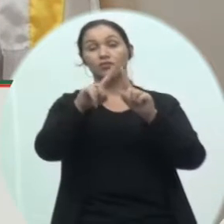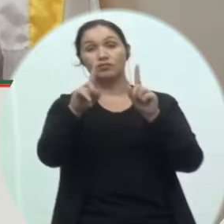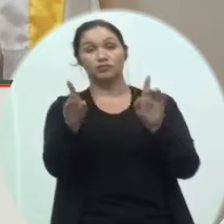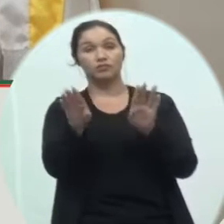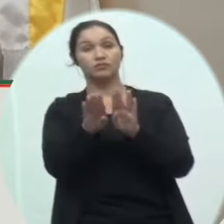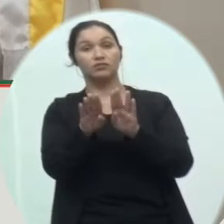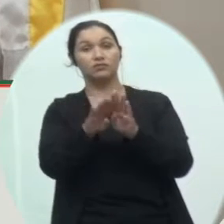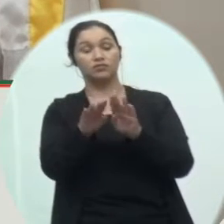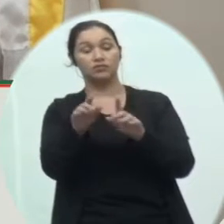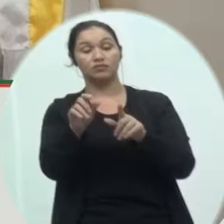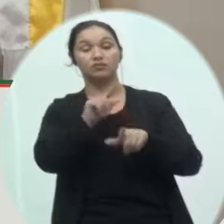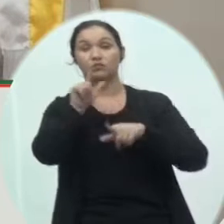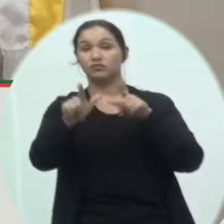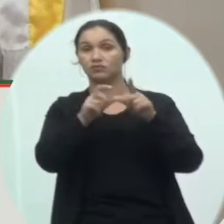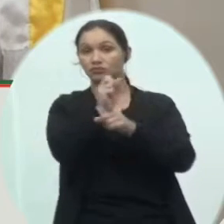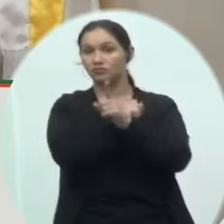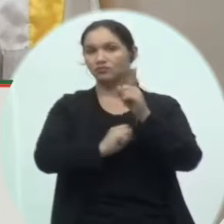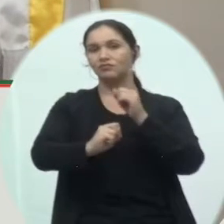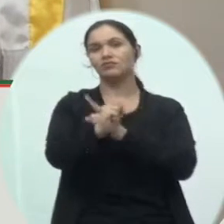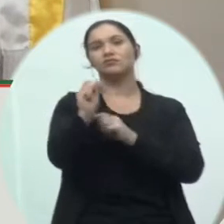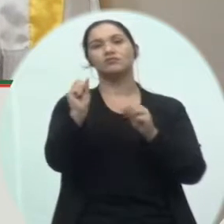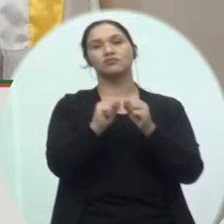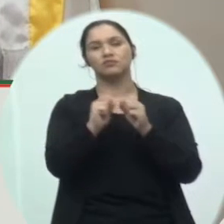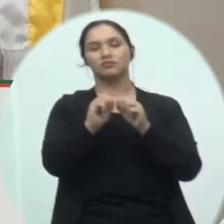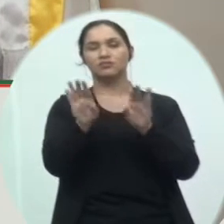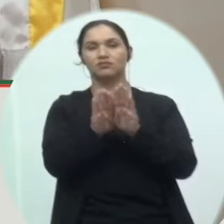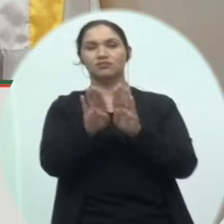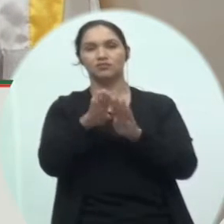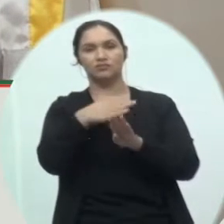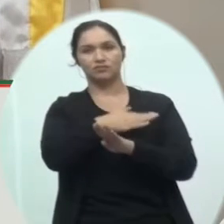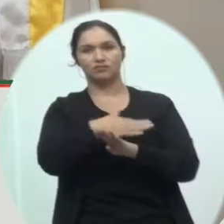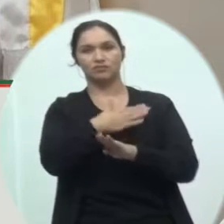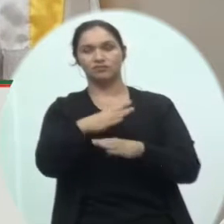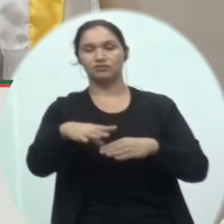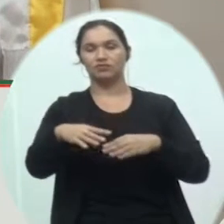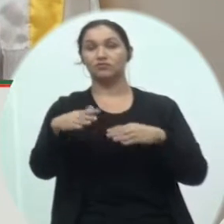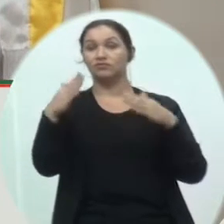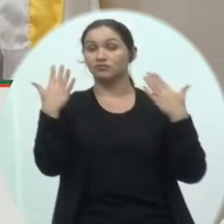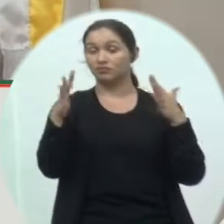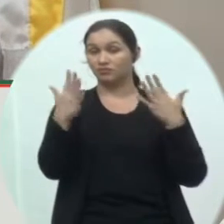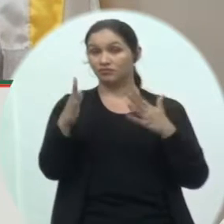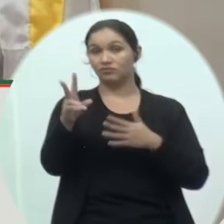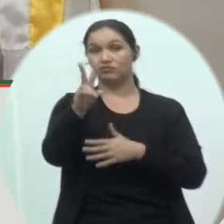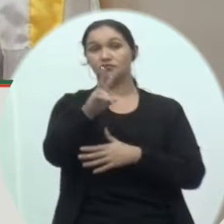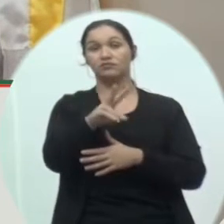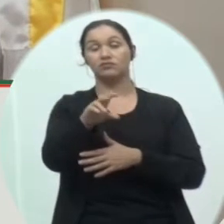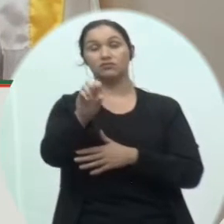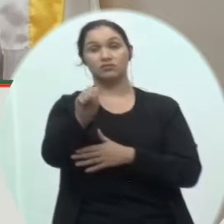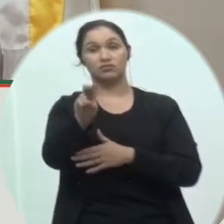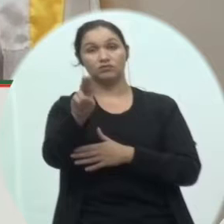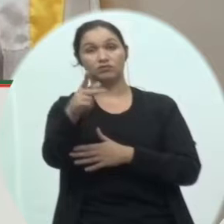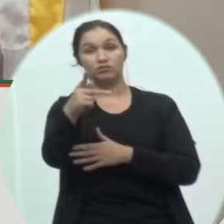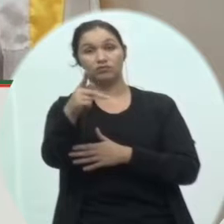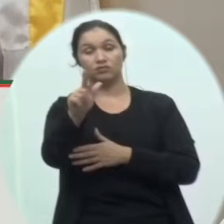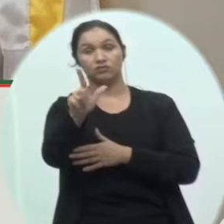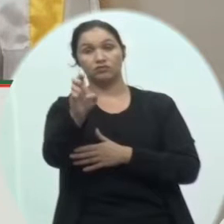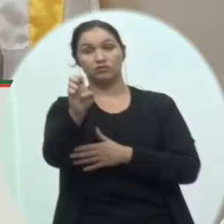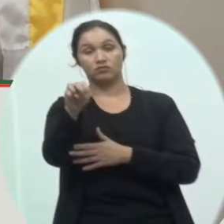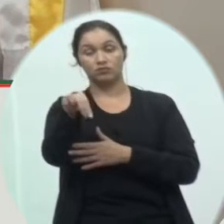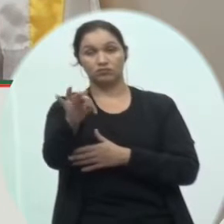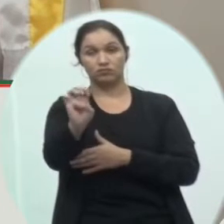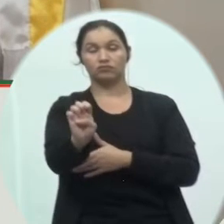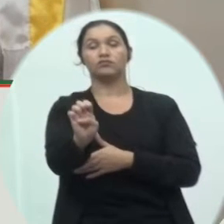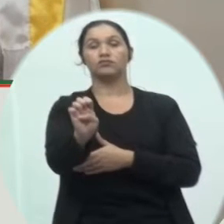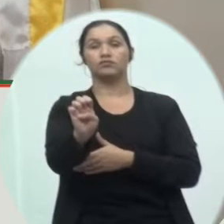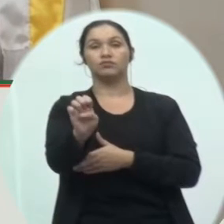social. E também parabenizar aqui o suplente de vereador, o Diego Goulart, que fez esse requerimento, essa moção de